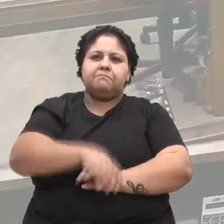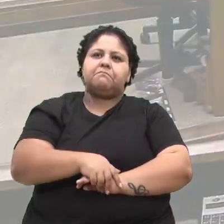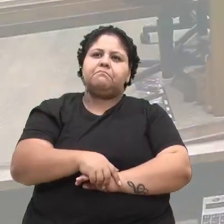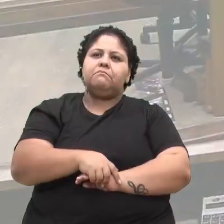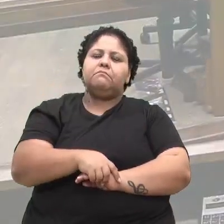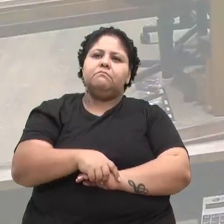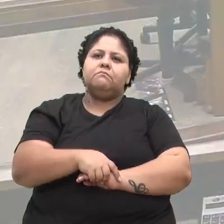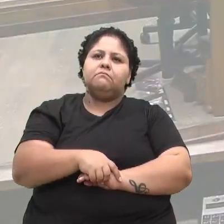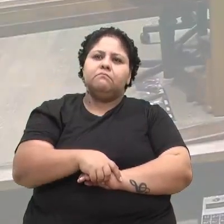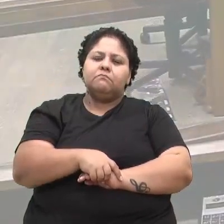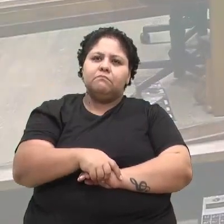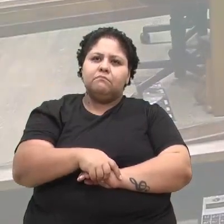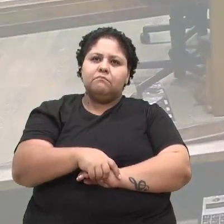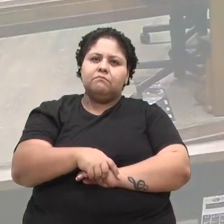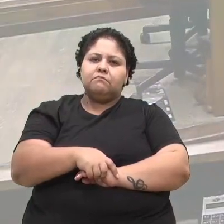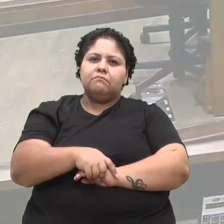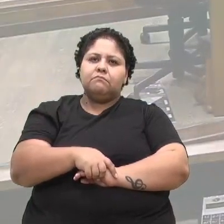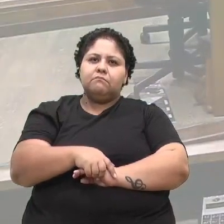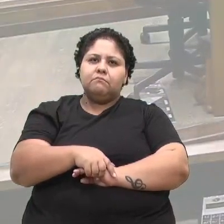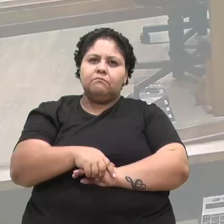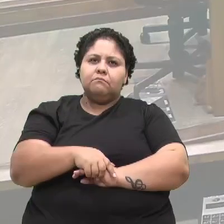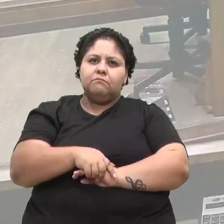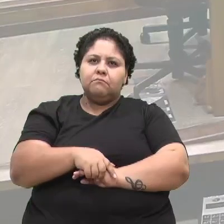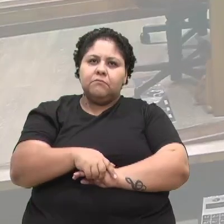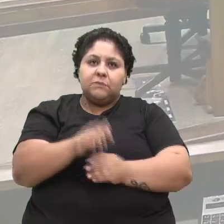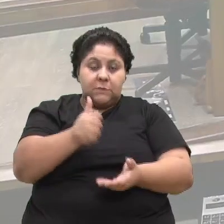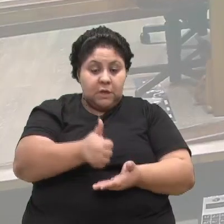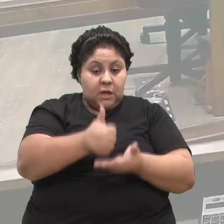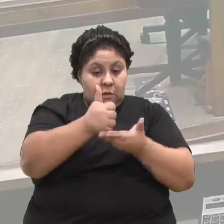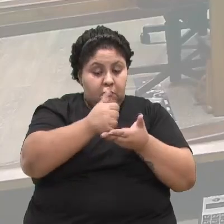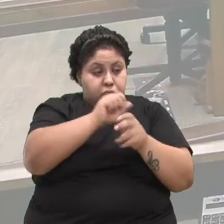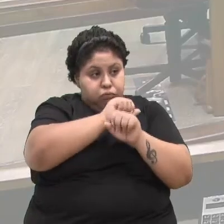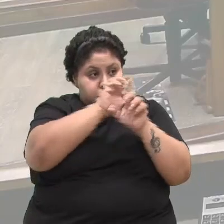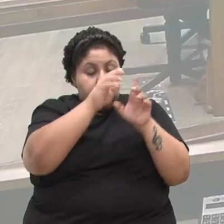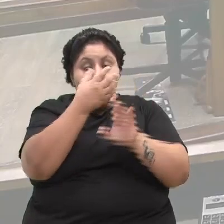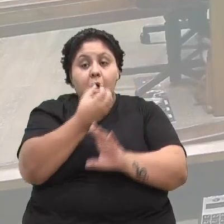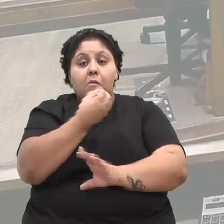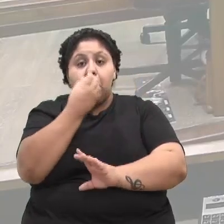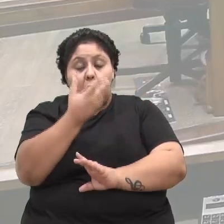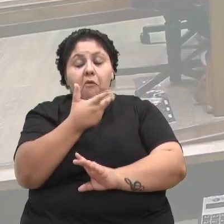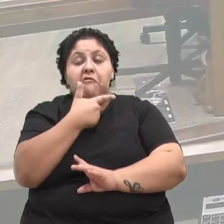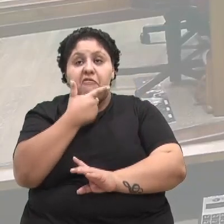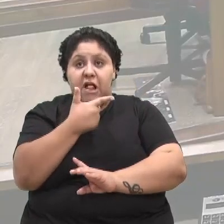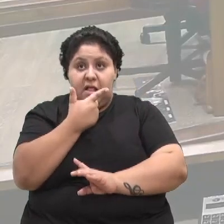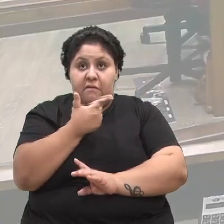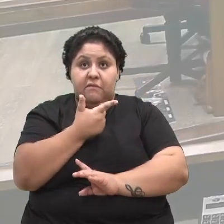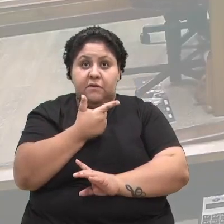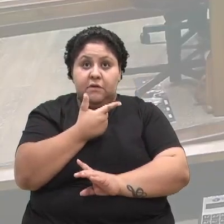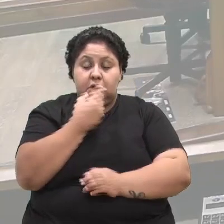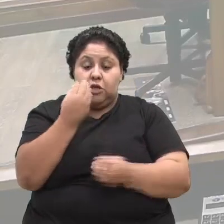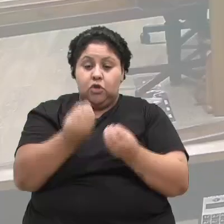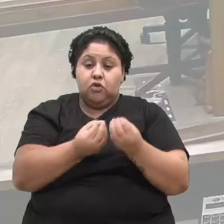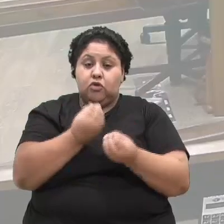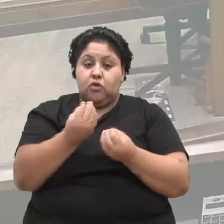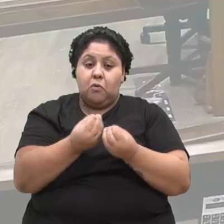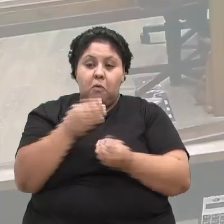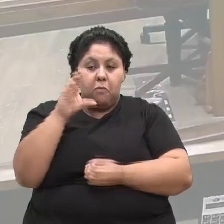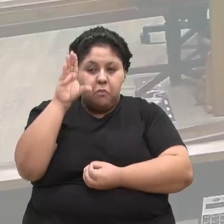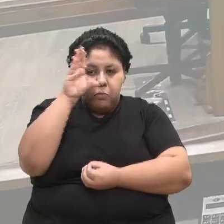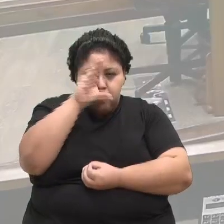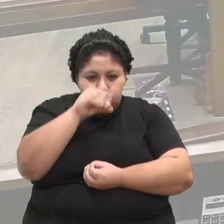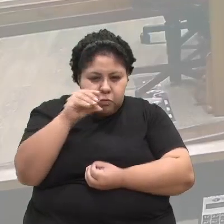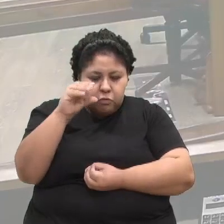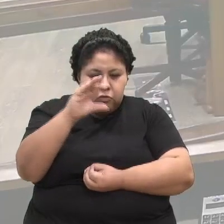contribuindo com o seu esclarecimento, é bom ressaltar que, como está em investigação na